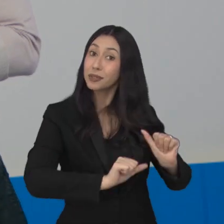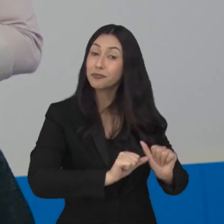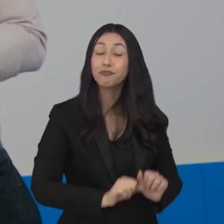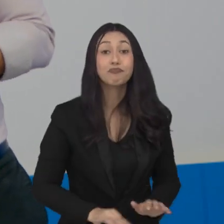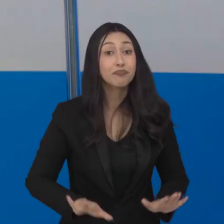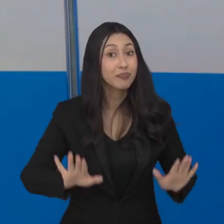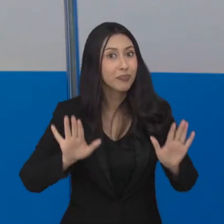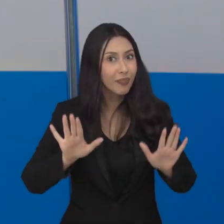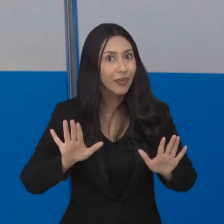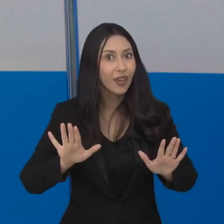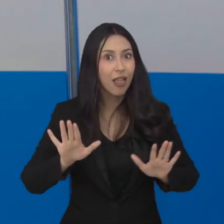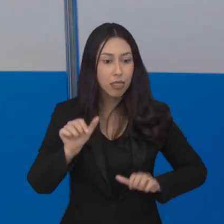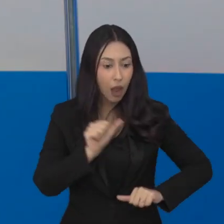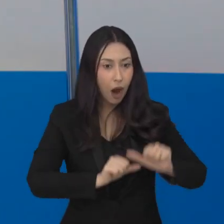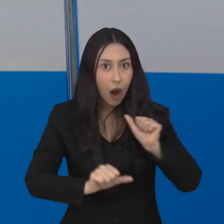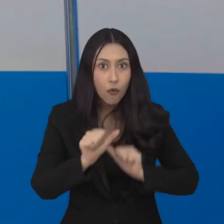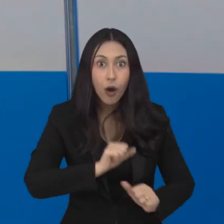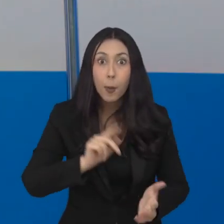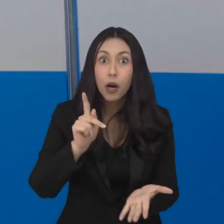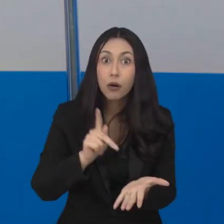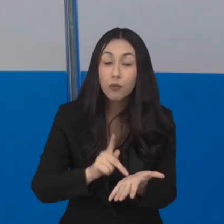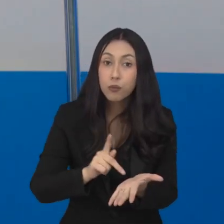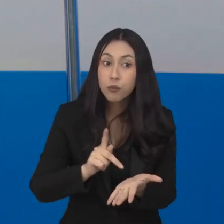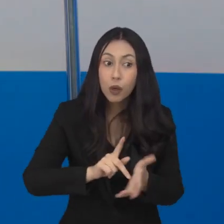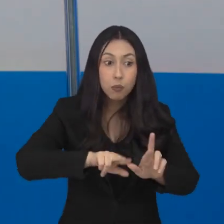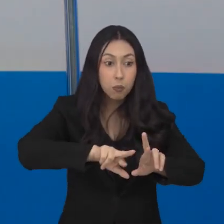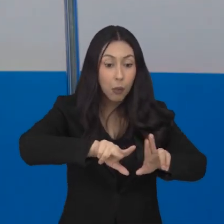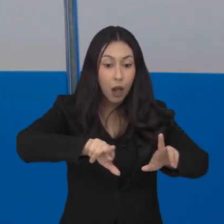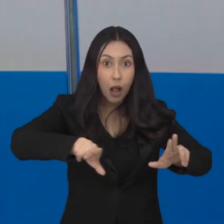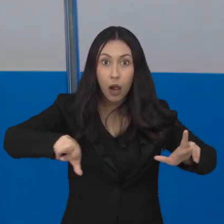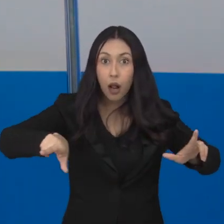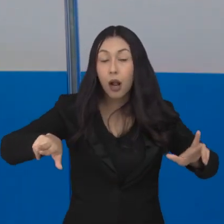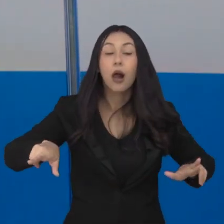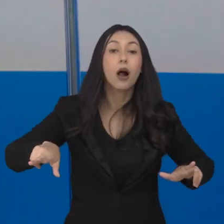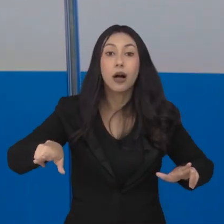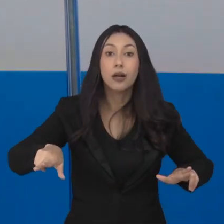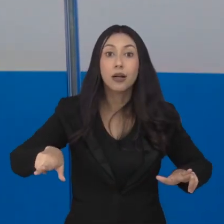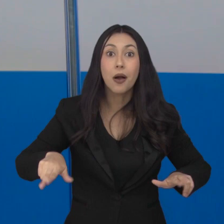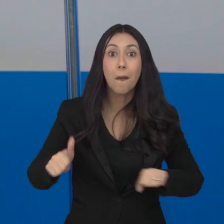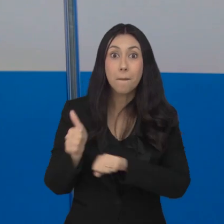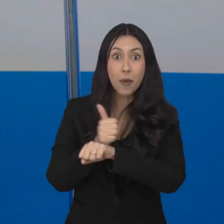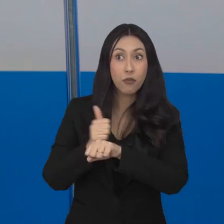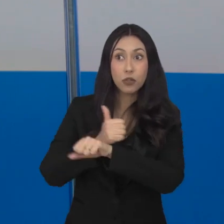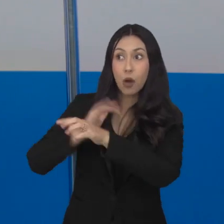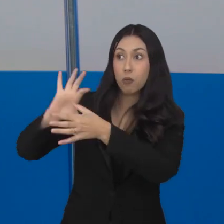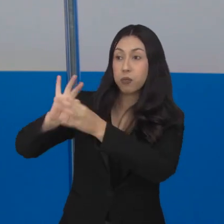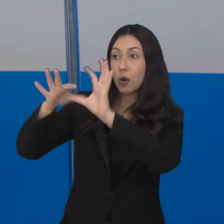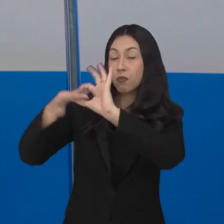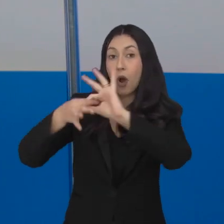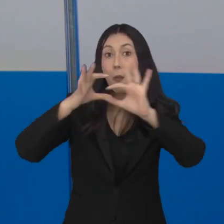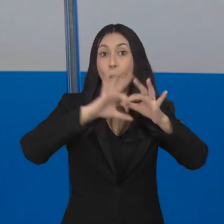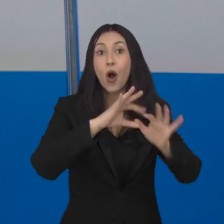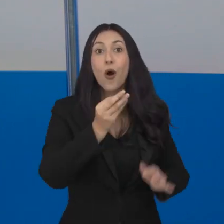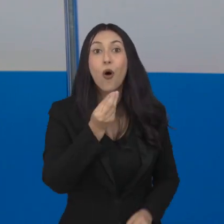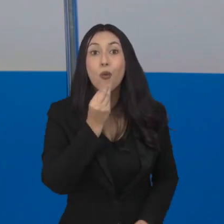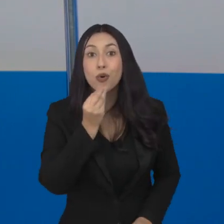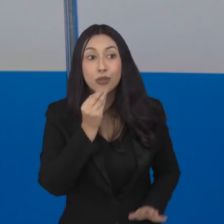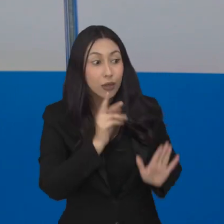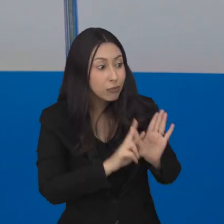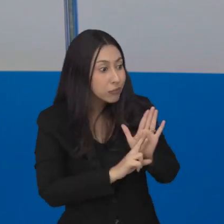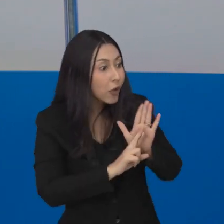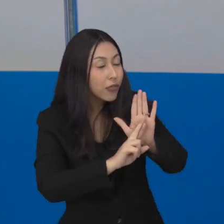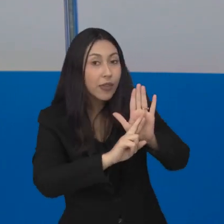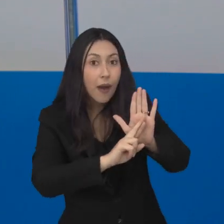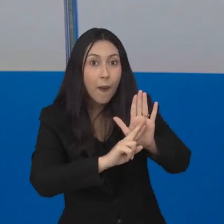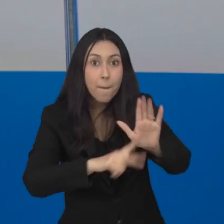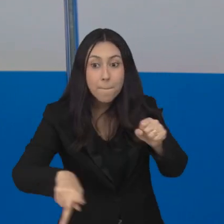vidas. E olha só, transforma mesmo, viu? De todas as formas. Para os atletas olímpicos, então, é a oportunidade de